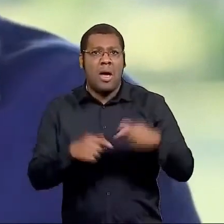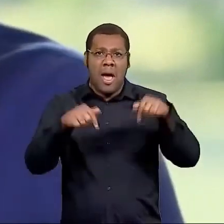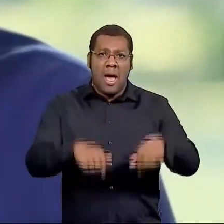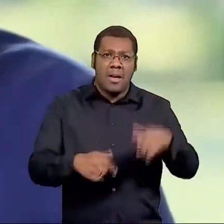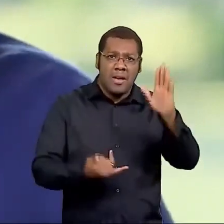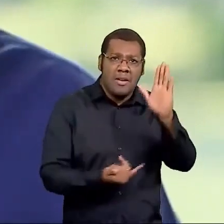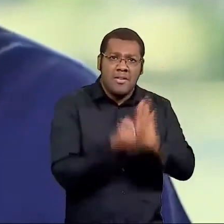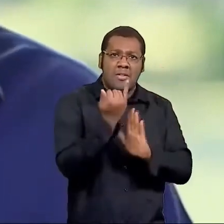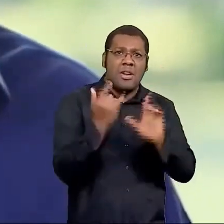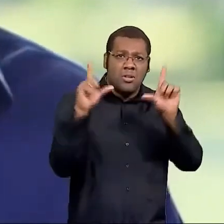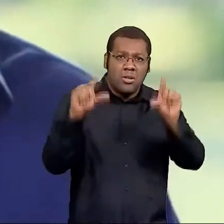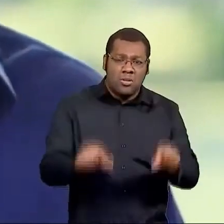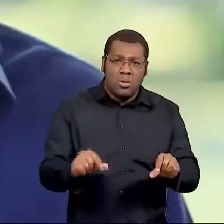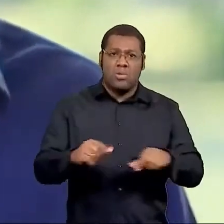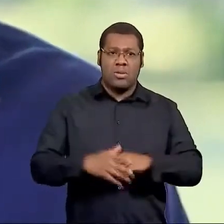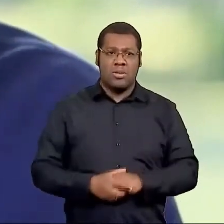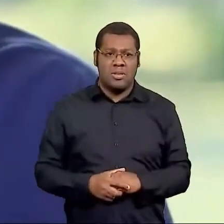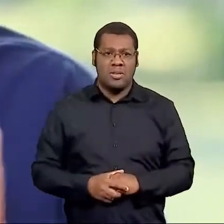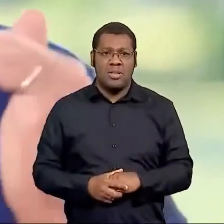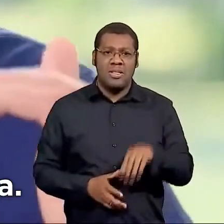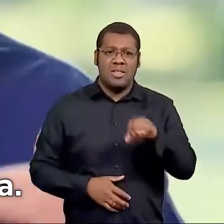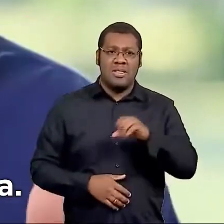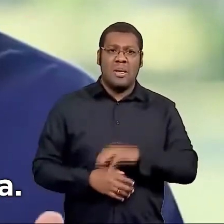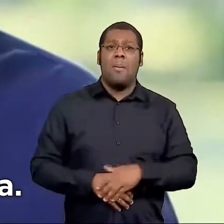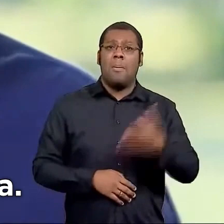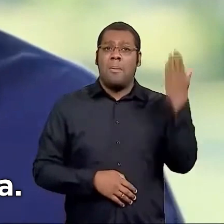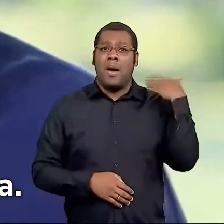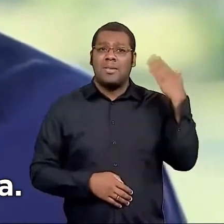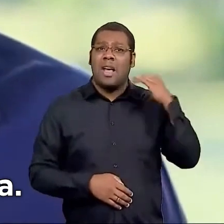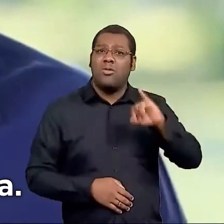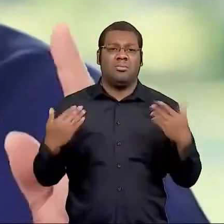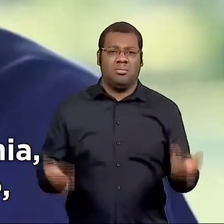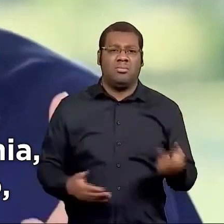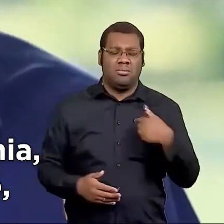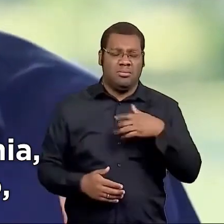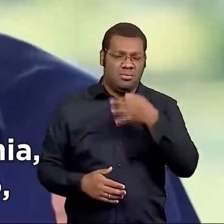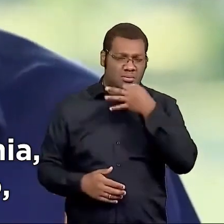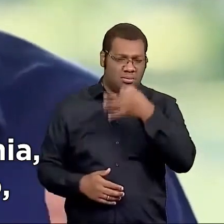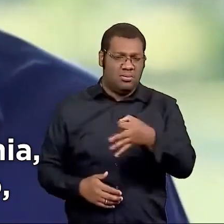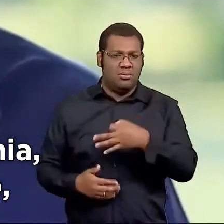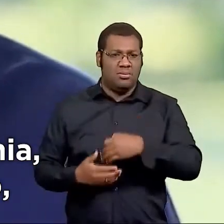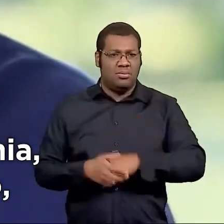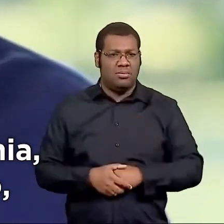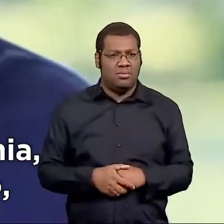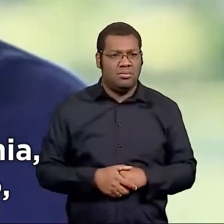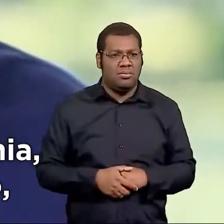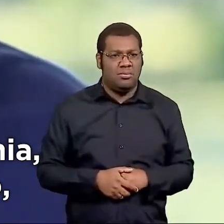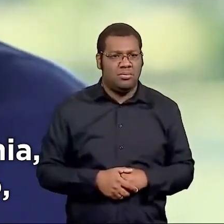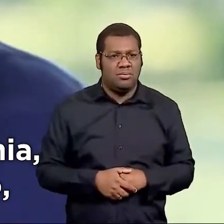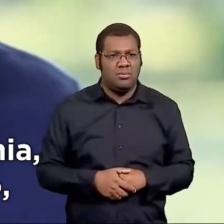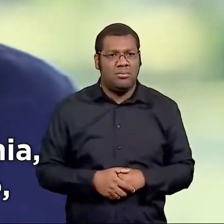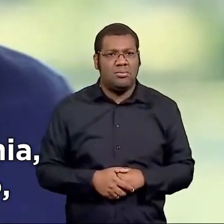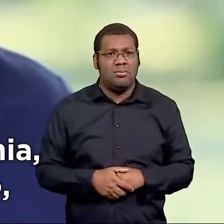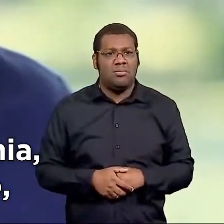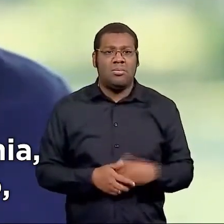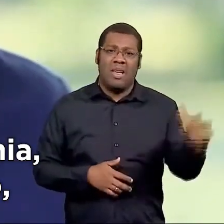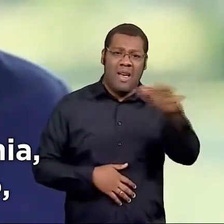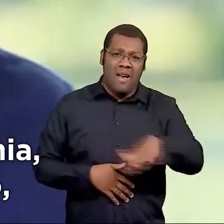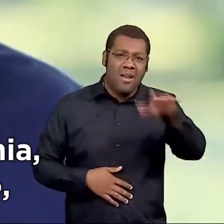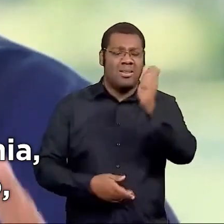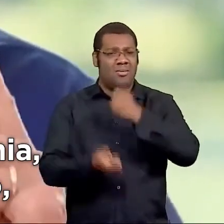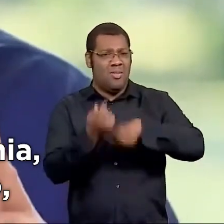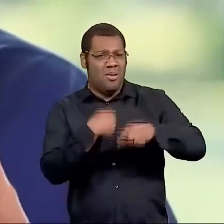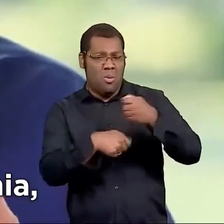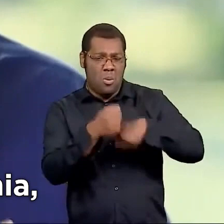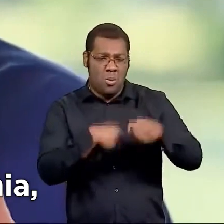se aumentava o juro quando você tinha uma demanda crescendo que estava reduzir a demanda não tem um setor da economia a não ser o